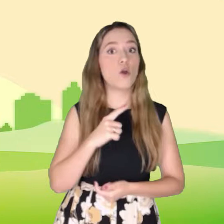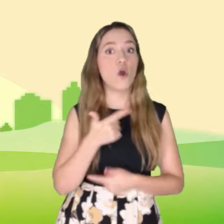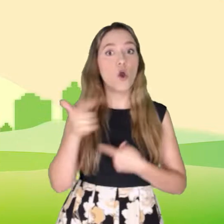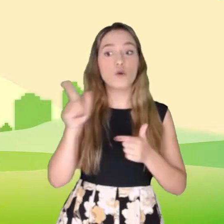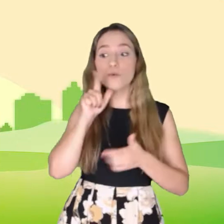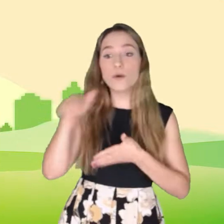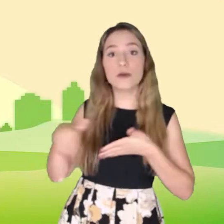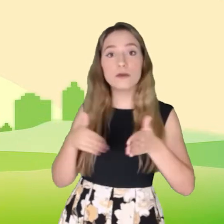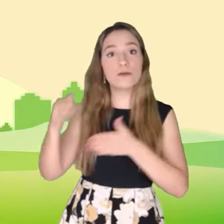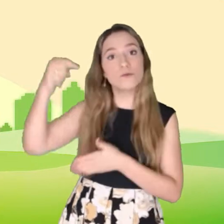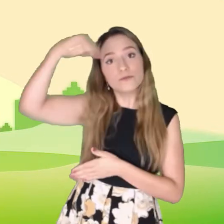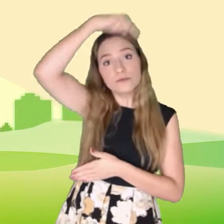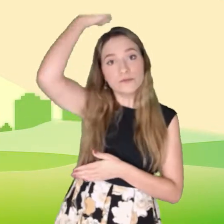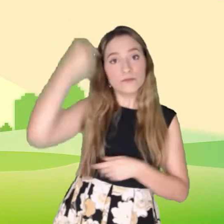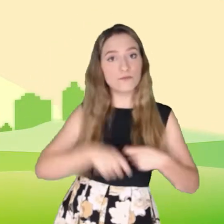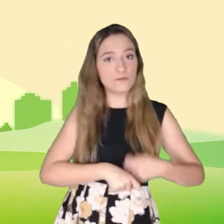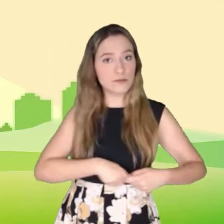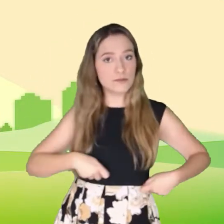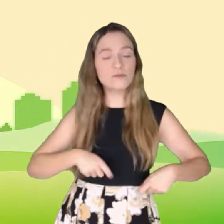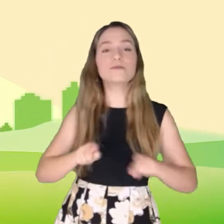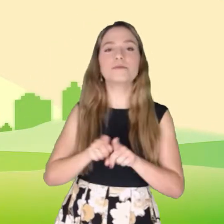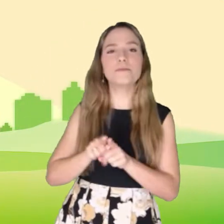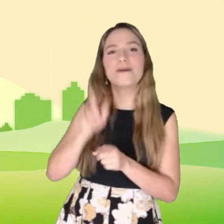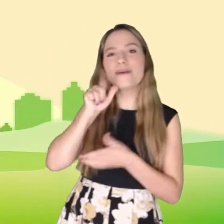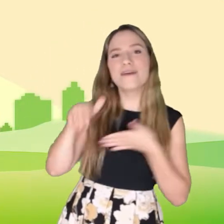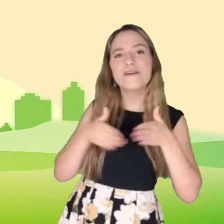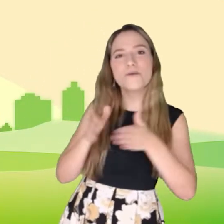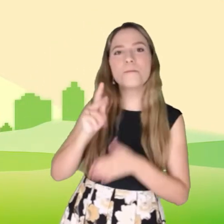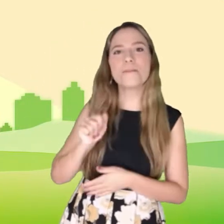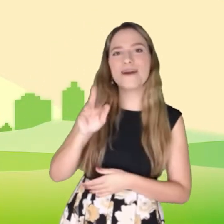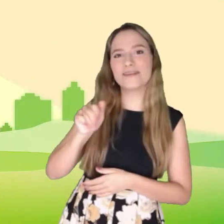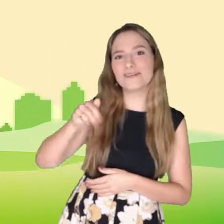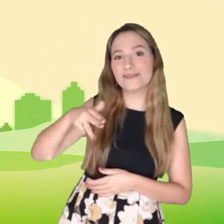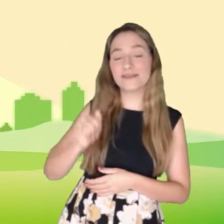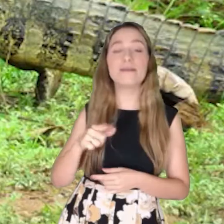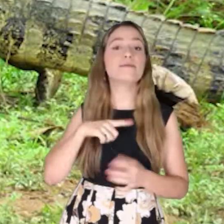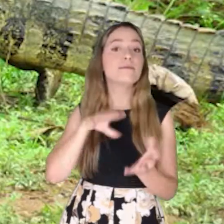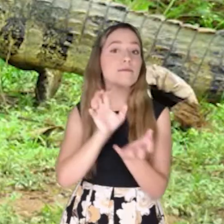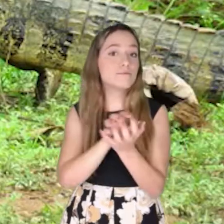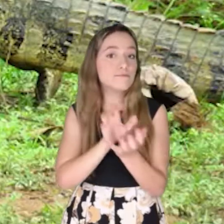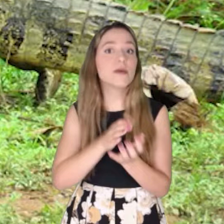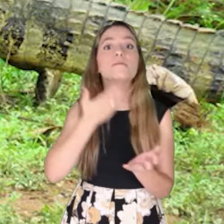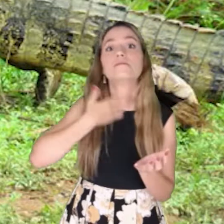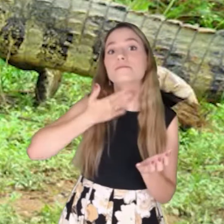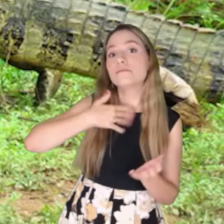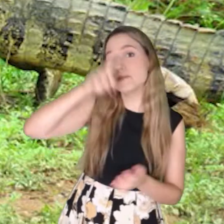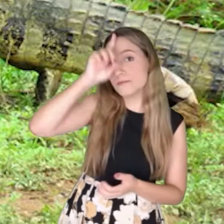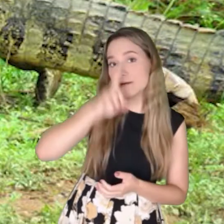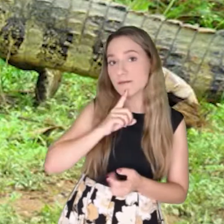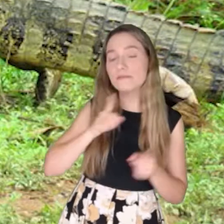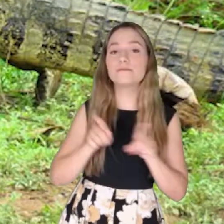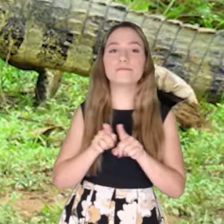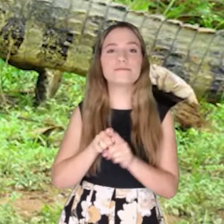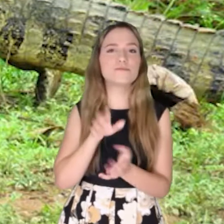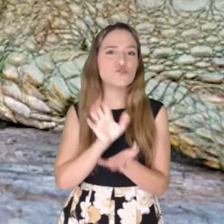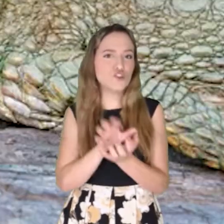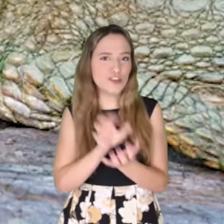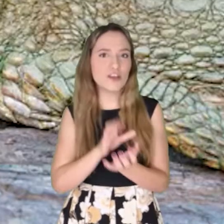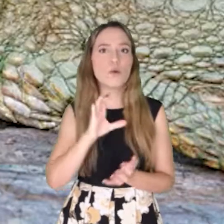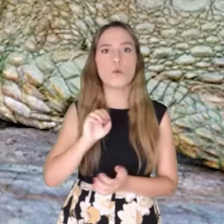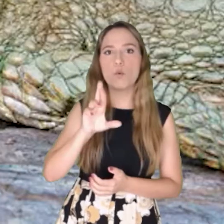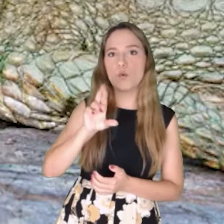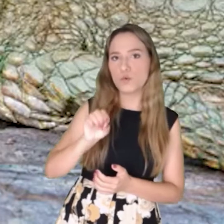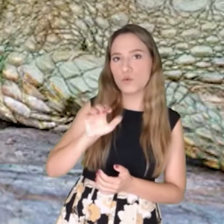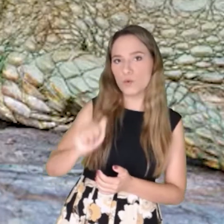Já nas bacias dos rios São Francisco e Paraná, encontramos o jacaré do papo amarelo,